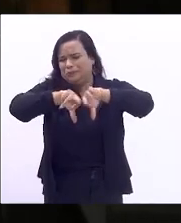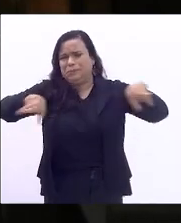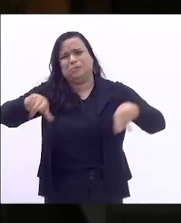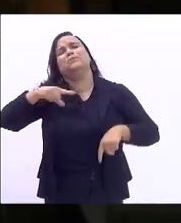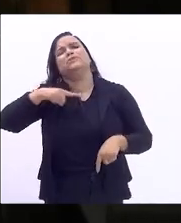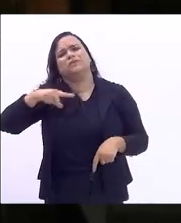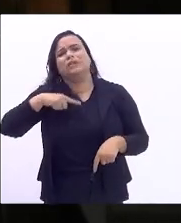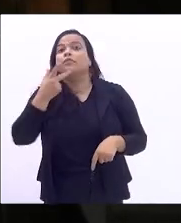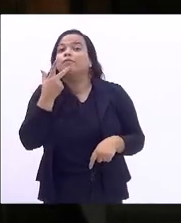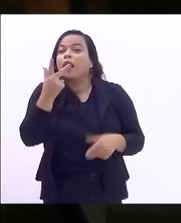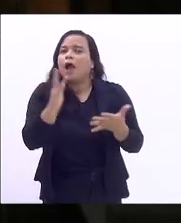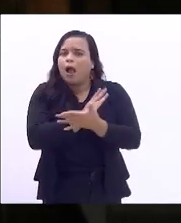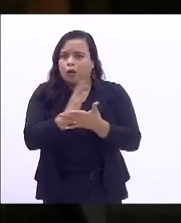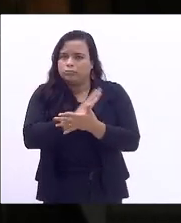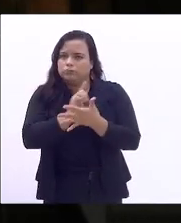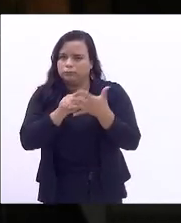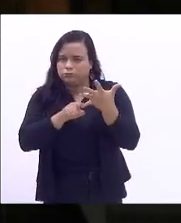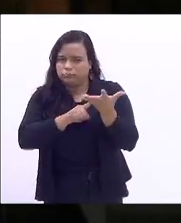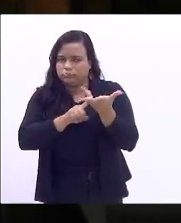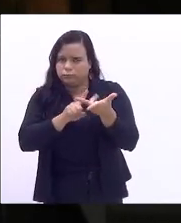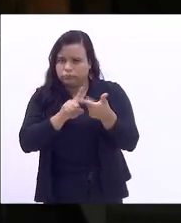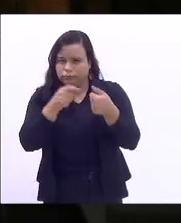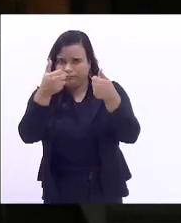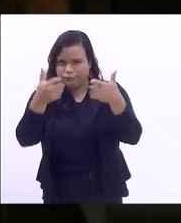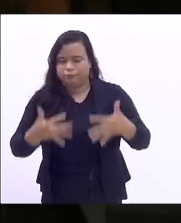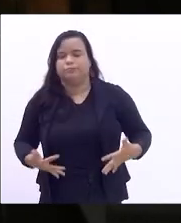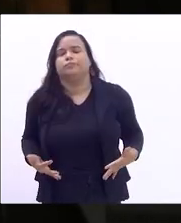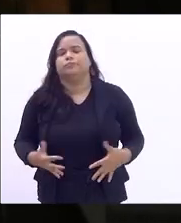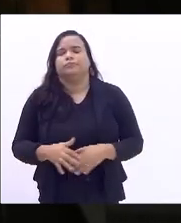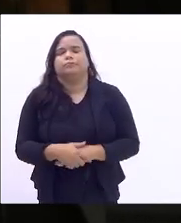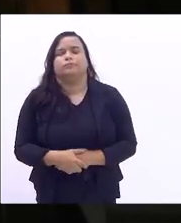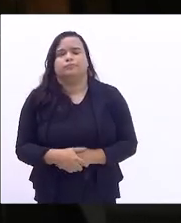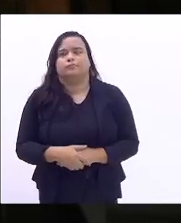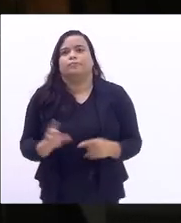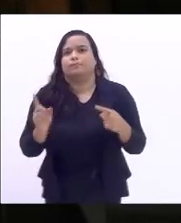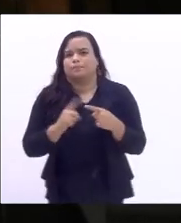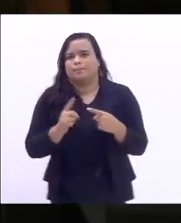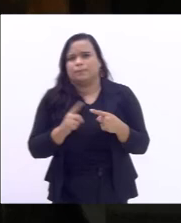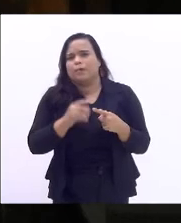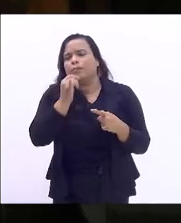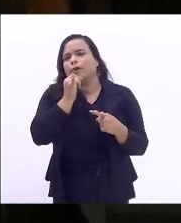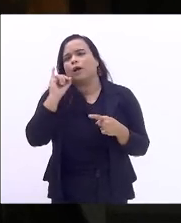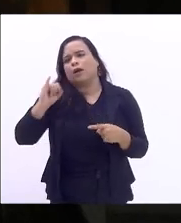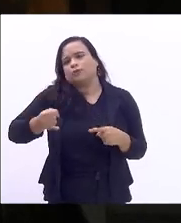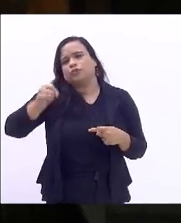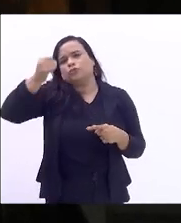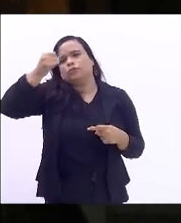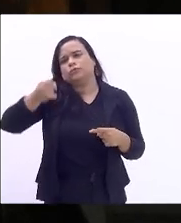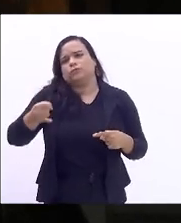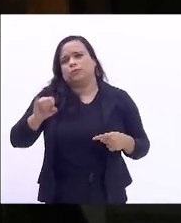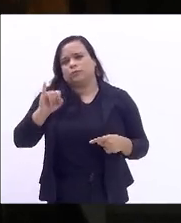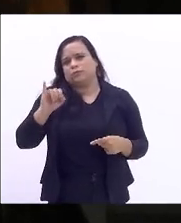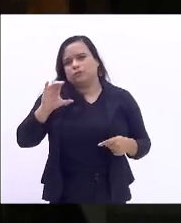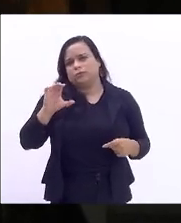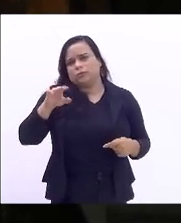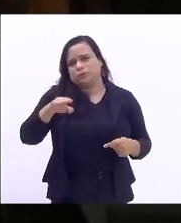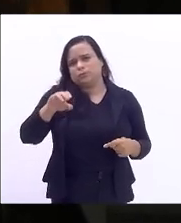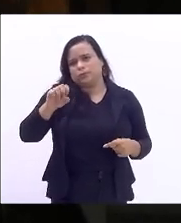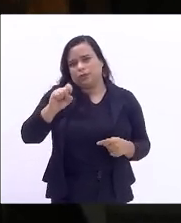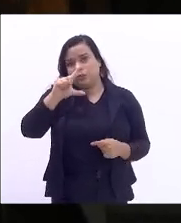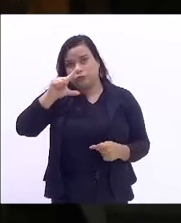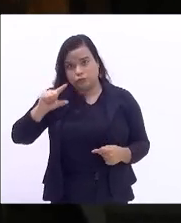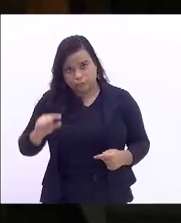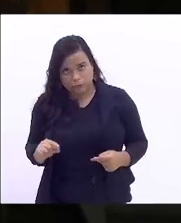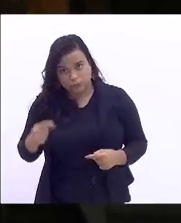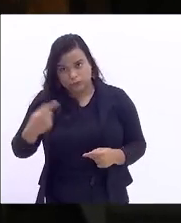eu vou citar algumas delas deputado waldeck e quando você diminui a alíquota do ICMS aqui